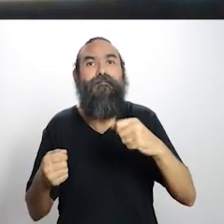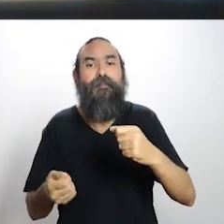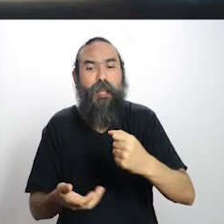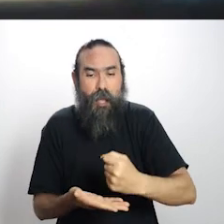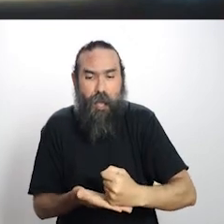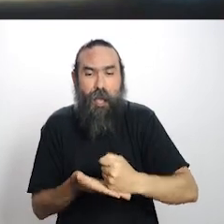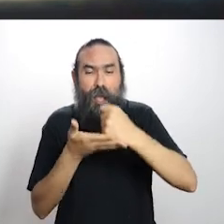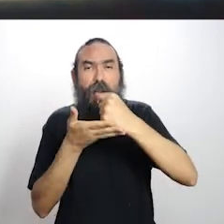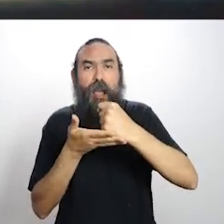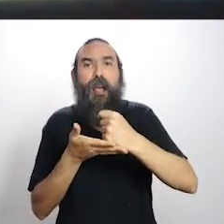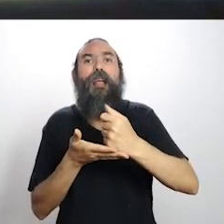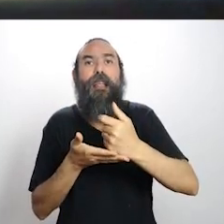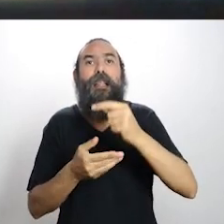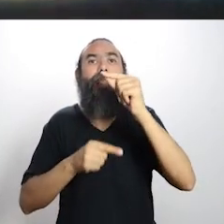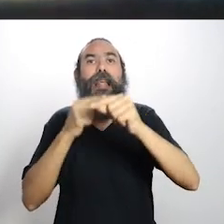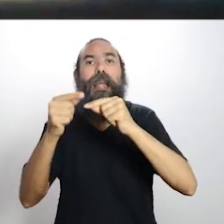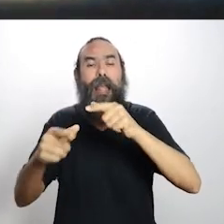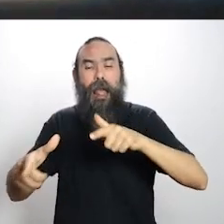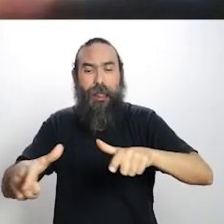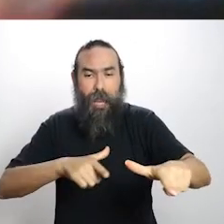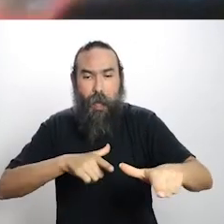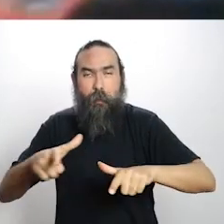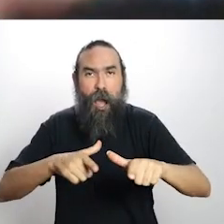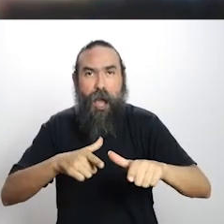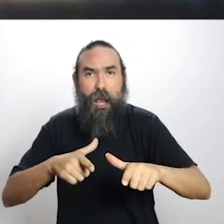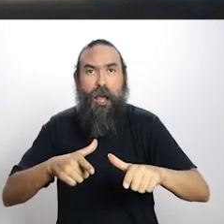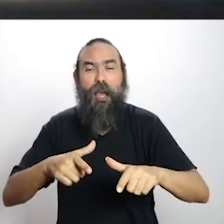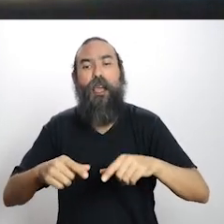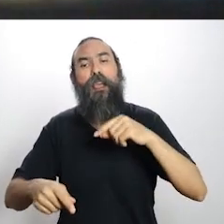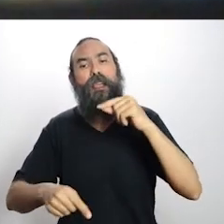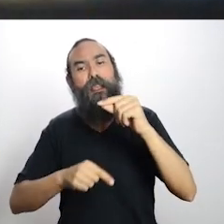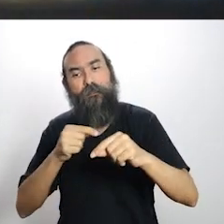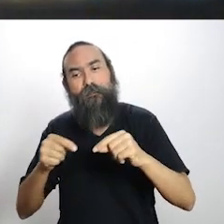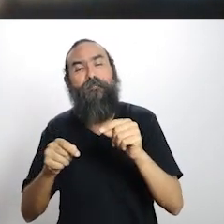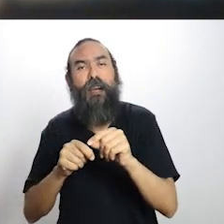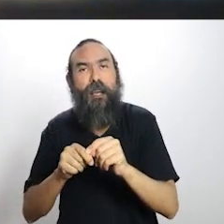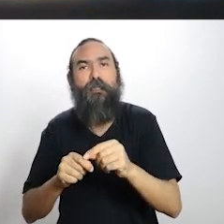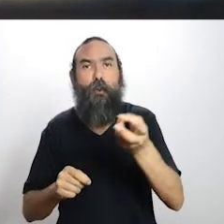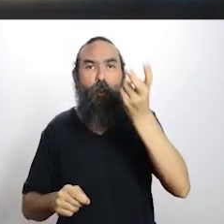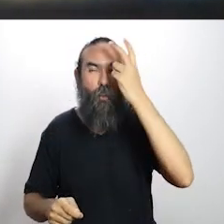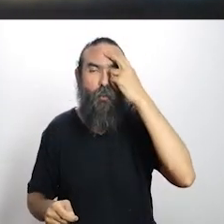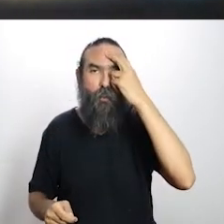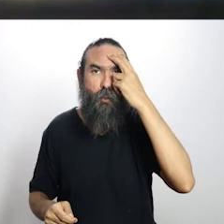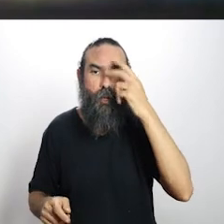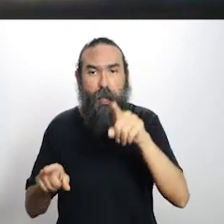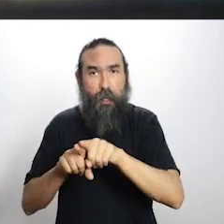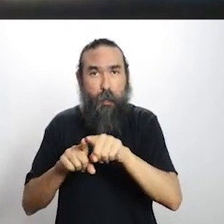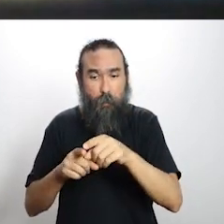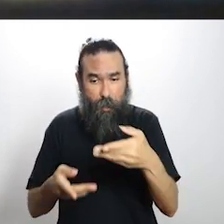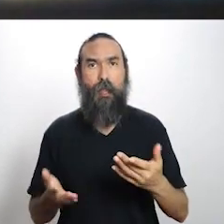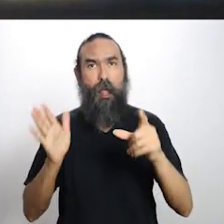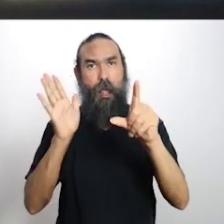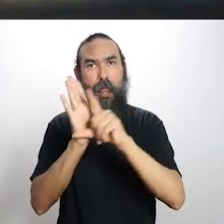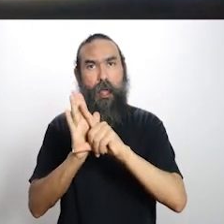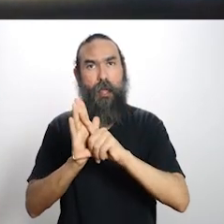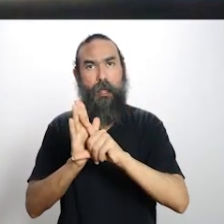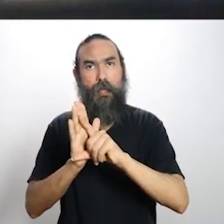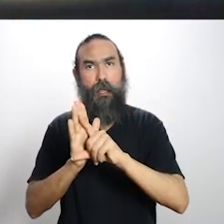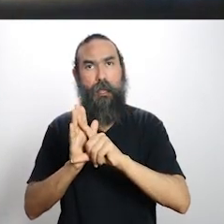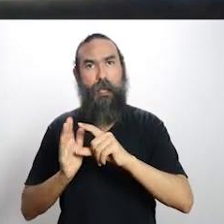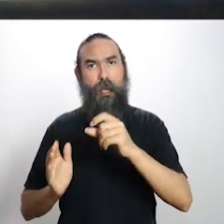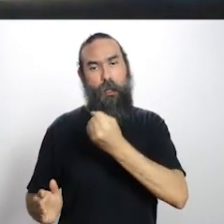trabalhadores e fazedores de cultura e depois nós temos a lei 14.017 que é a lei Aldir Blanc e